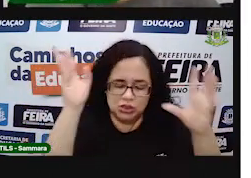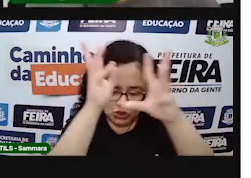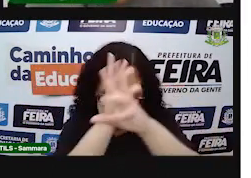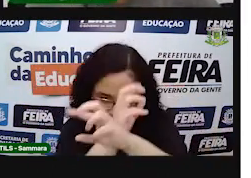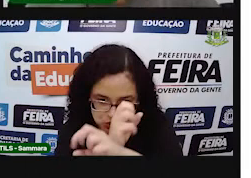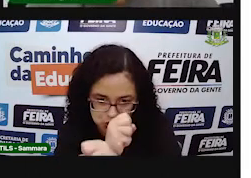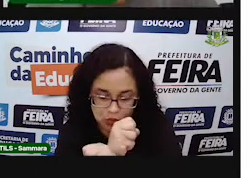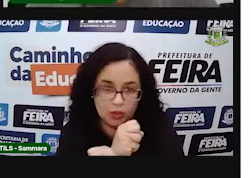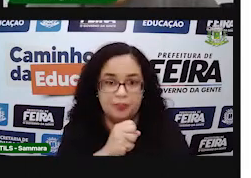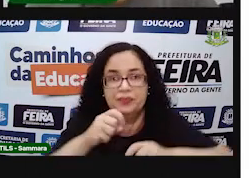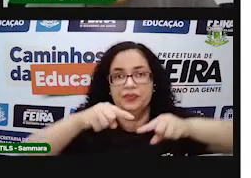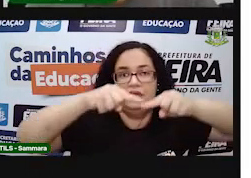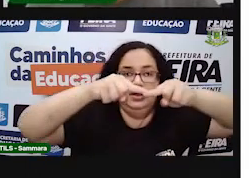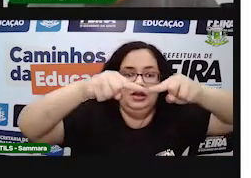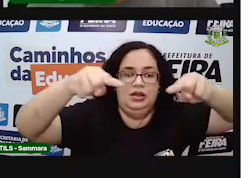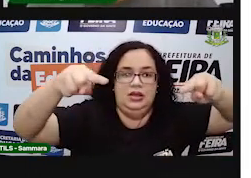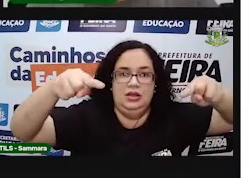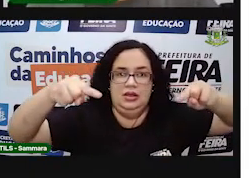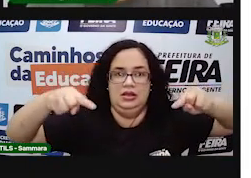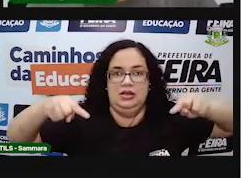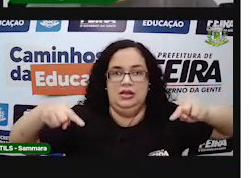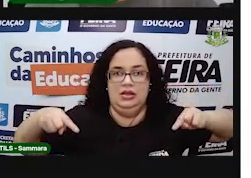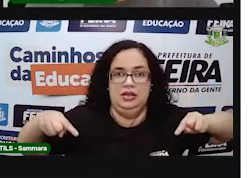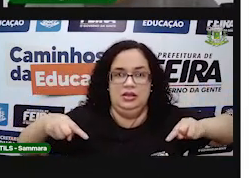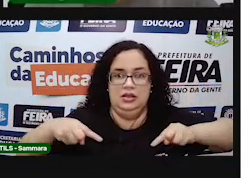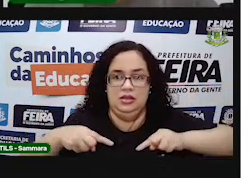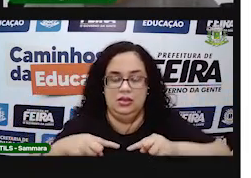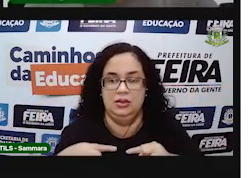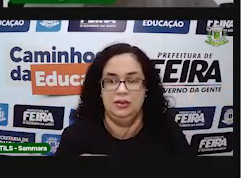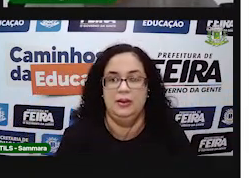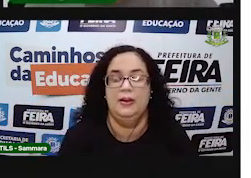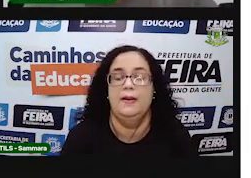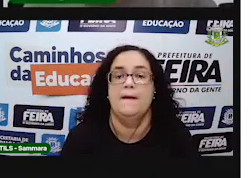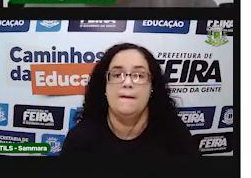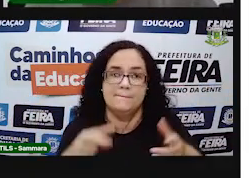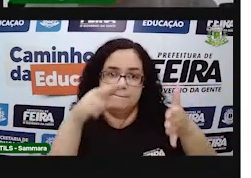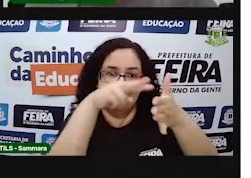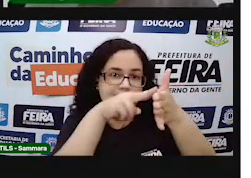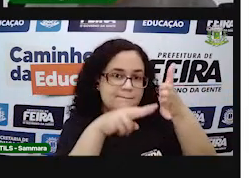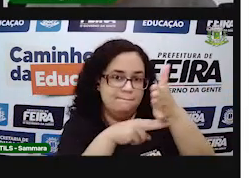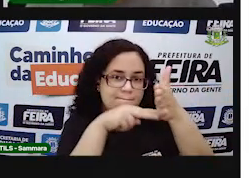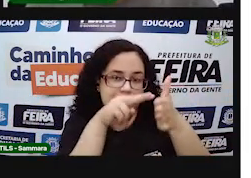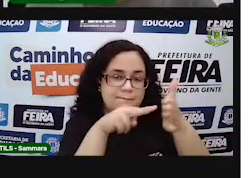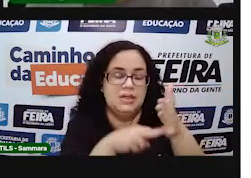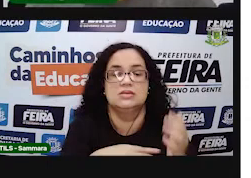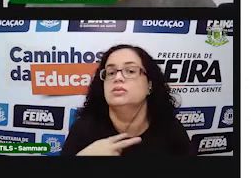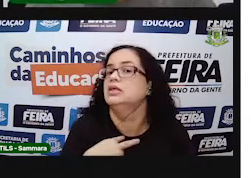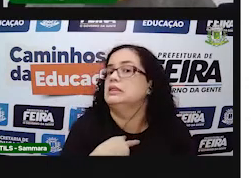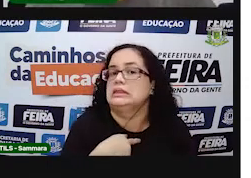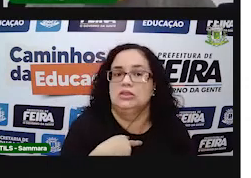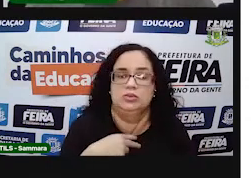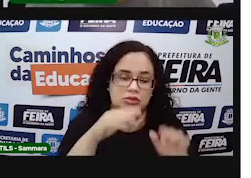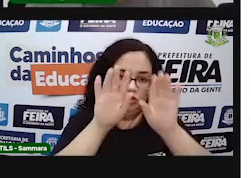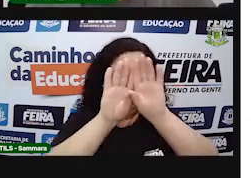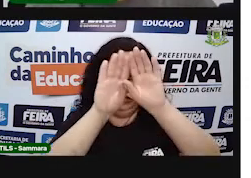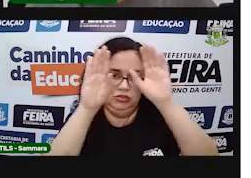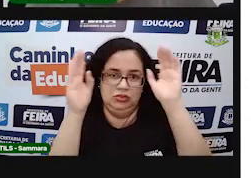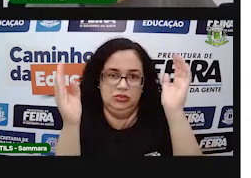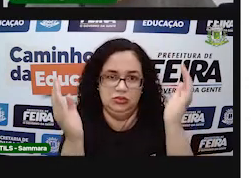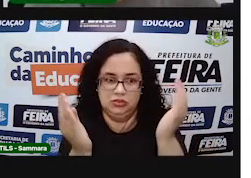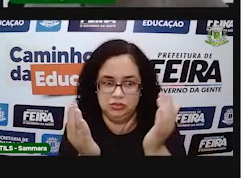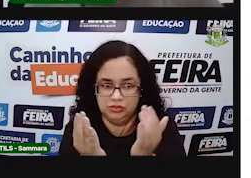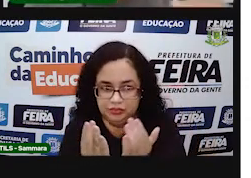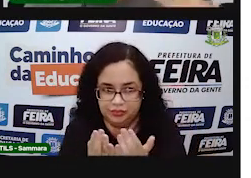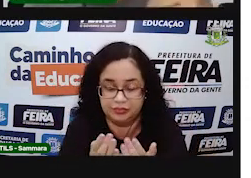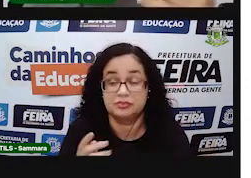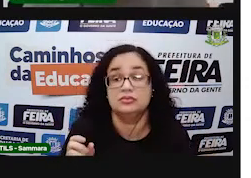retângulos. Retângulos não são partes arredondadas. Então, o prisma não pode ser um corpo redondo, ele é um